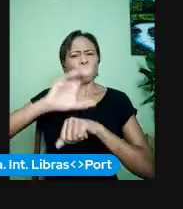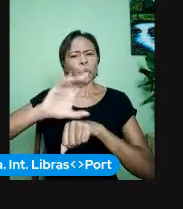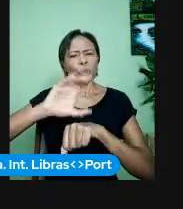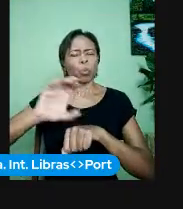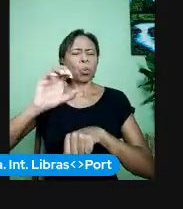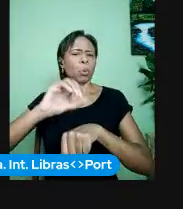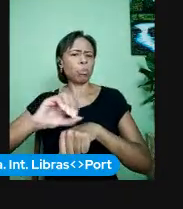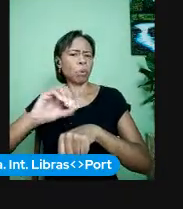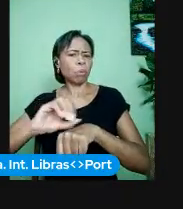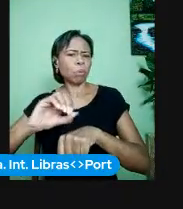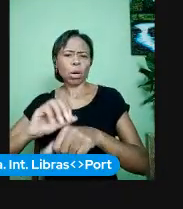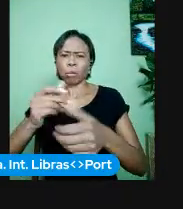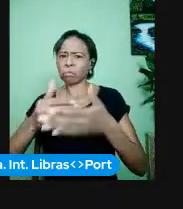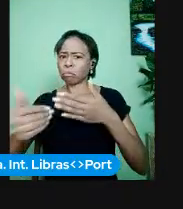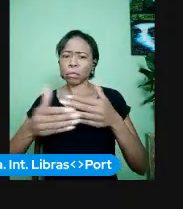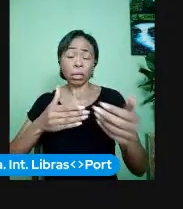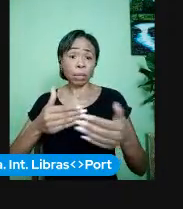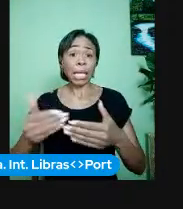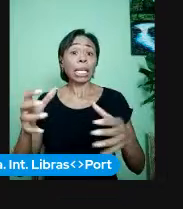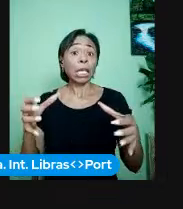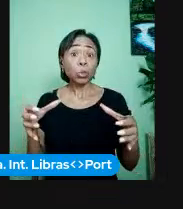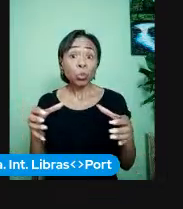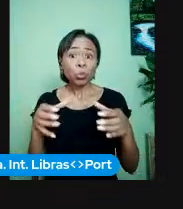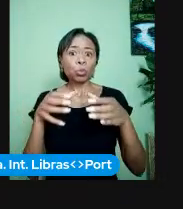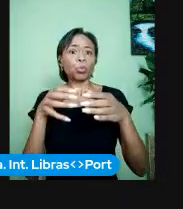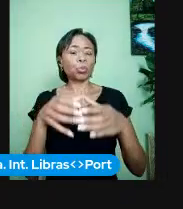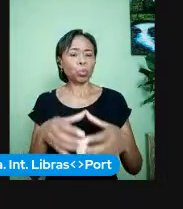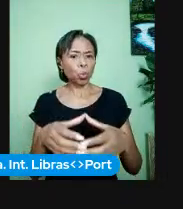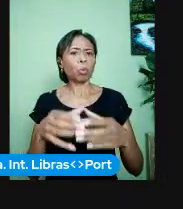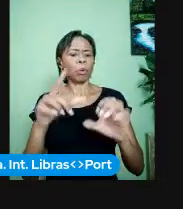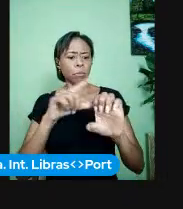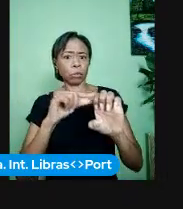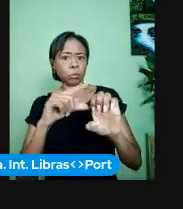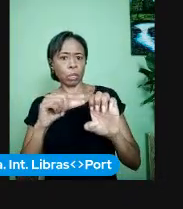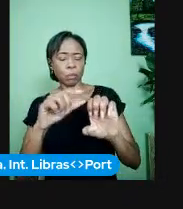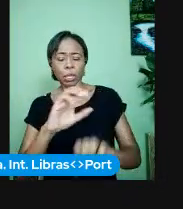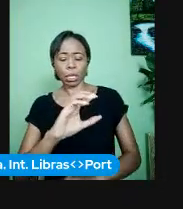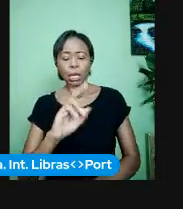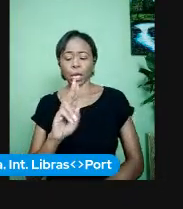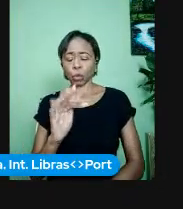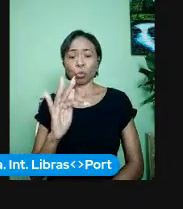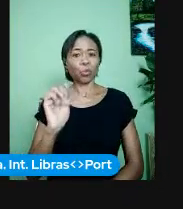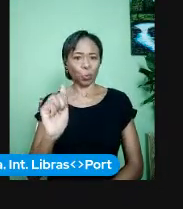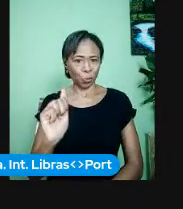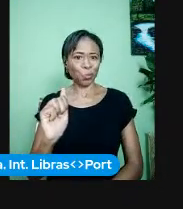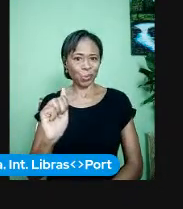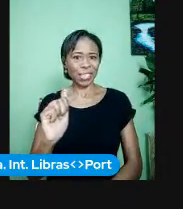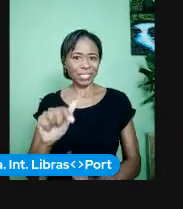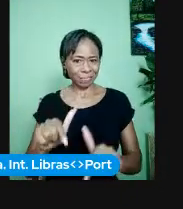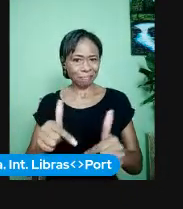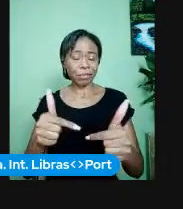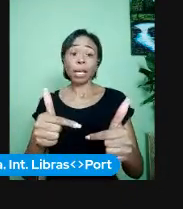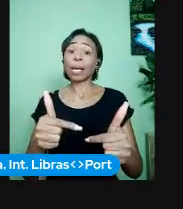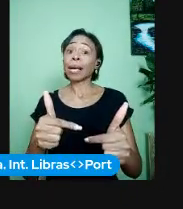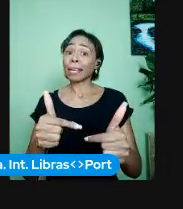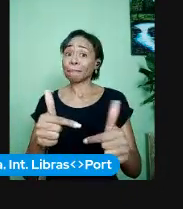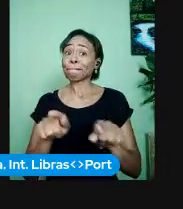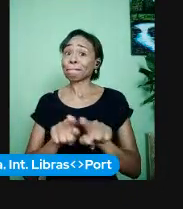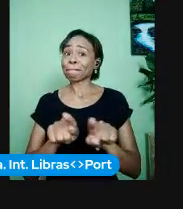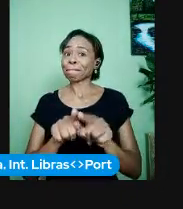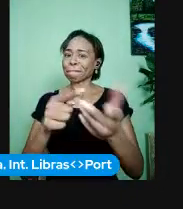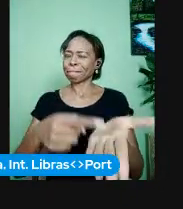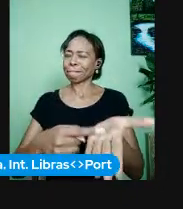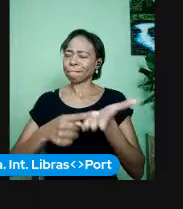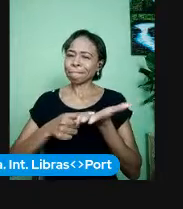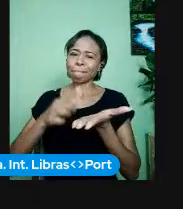é esta frente, né, é pavimentada no empreendedorismo que a CUFA atua. Já reforço aqui para deixar o convite para